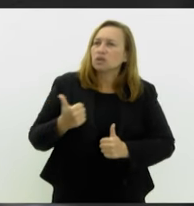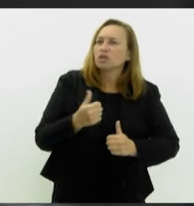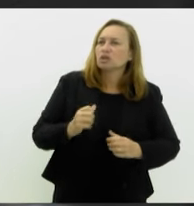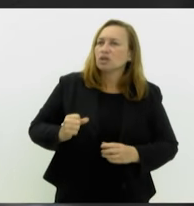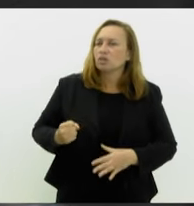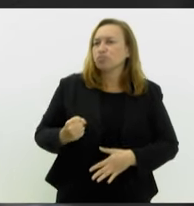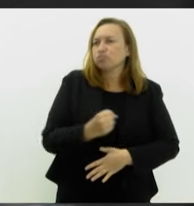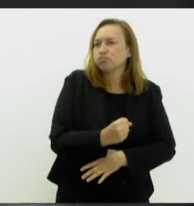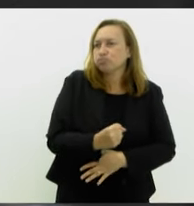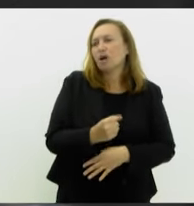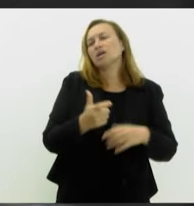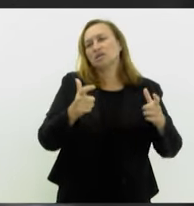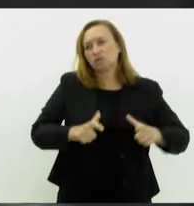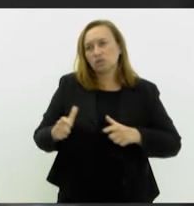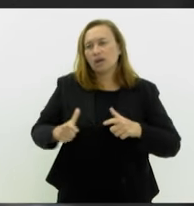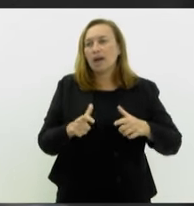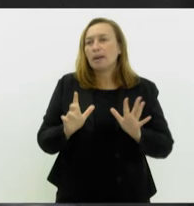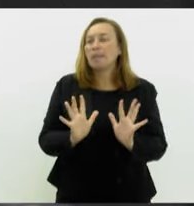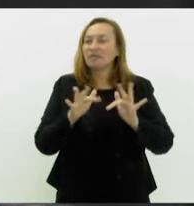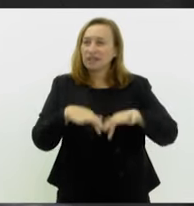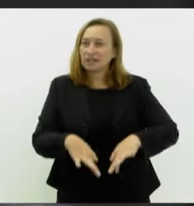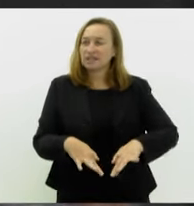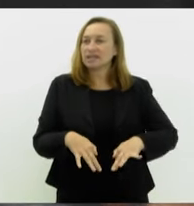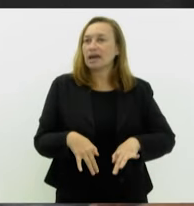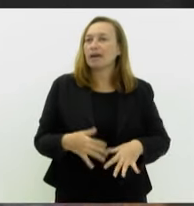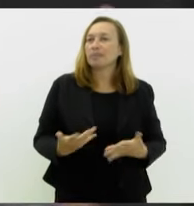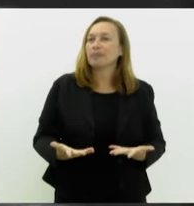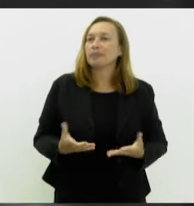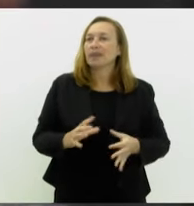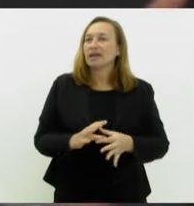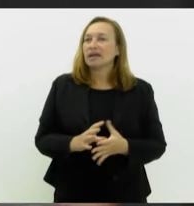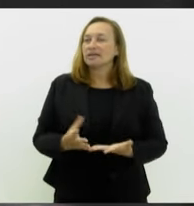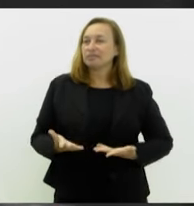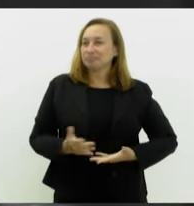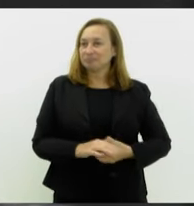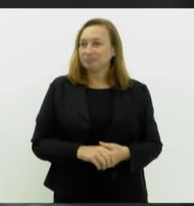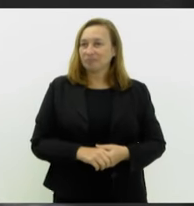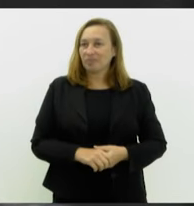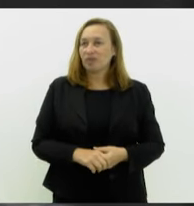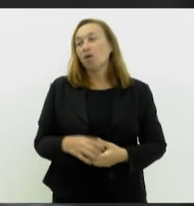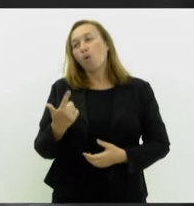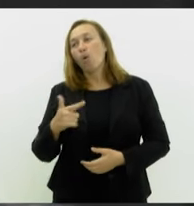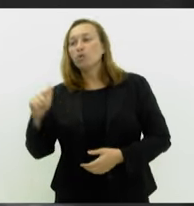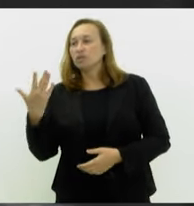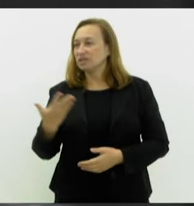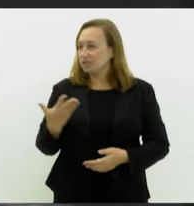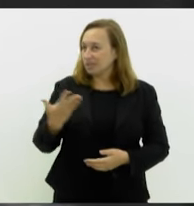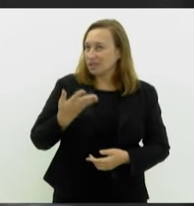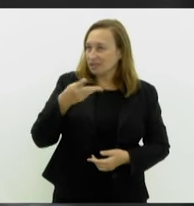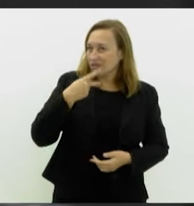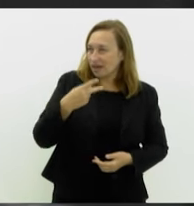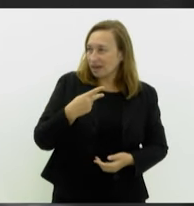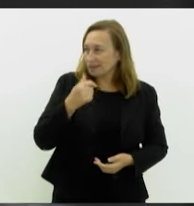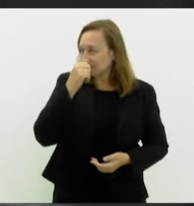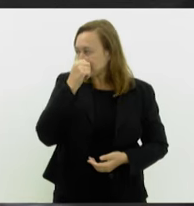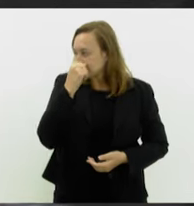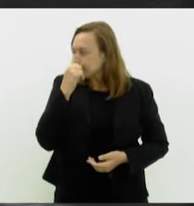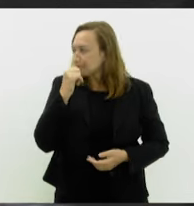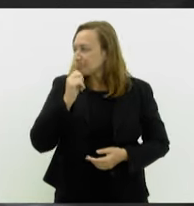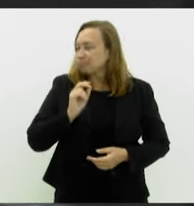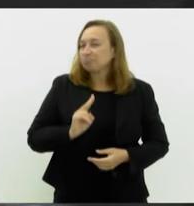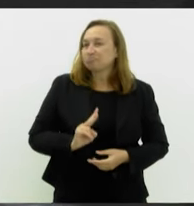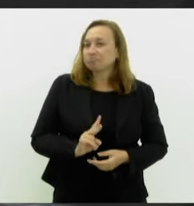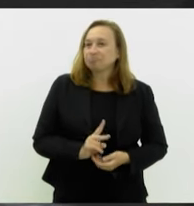locais e para finalizar né para passar a palavra para para para outras colegas eh eu sempre